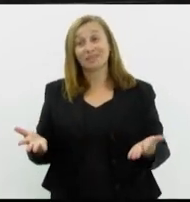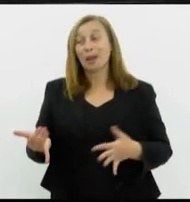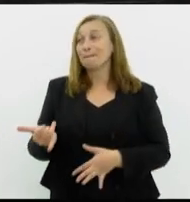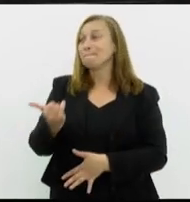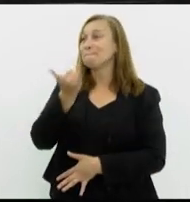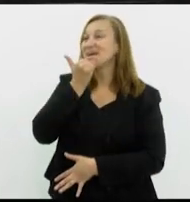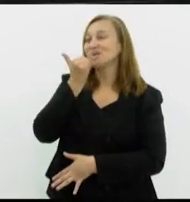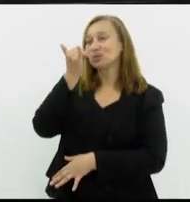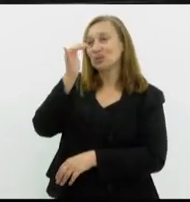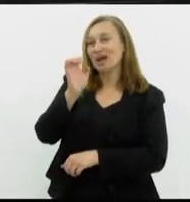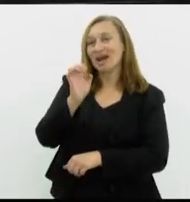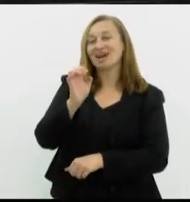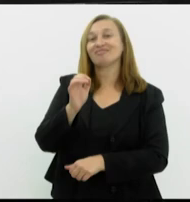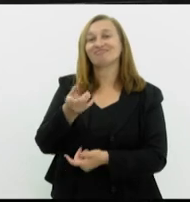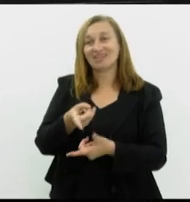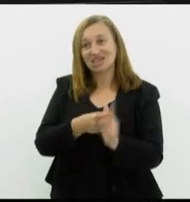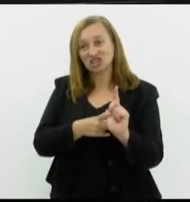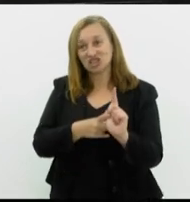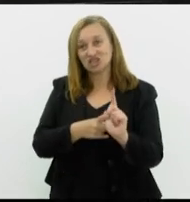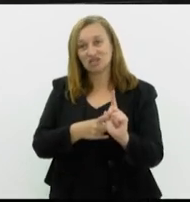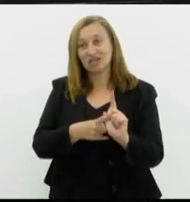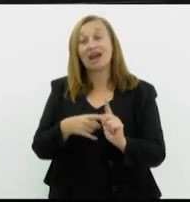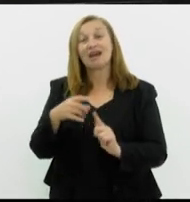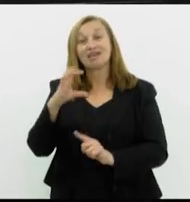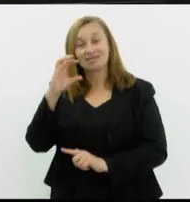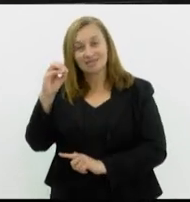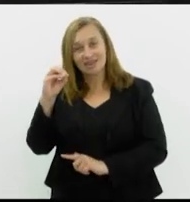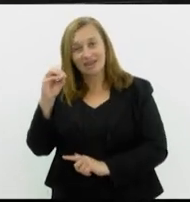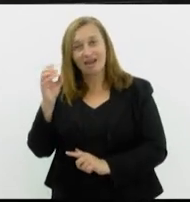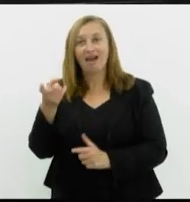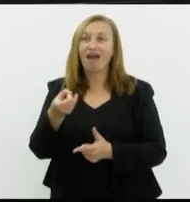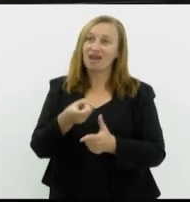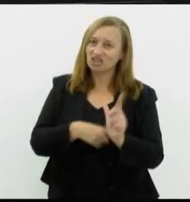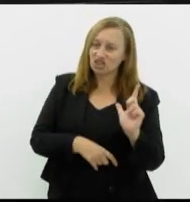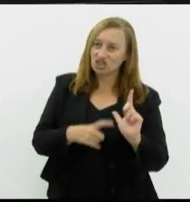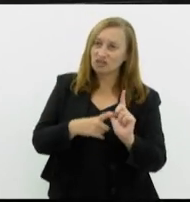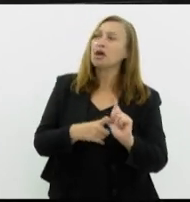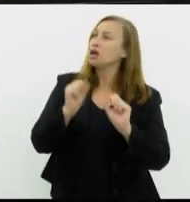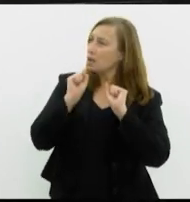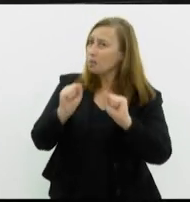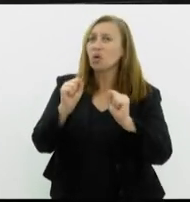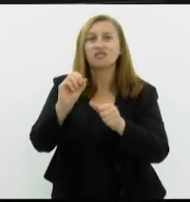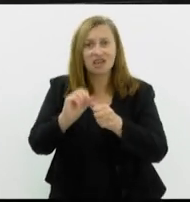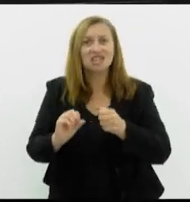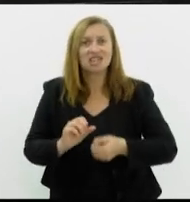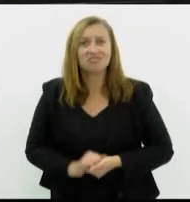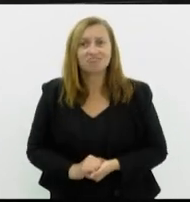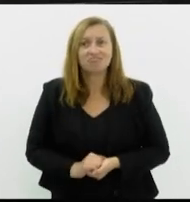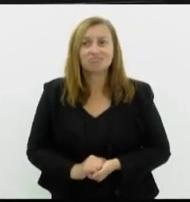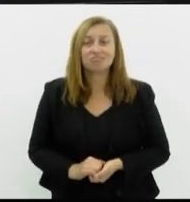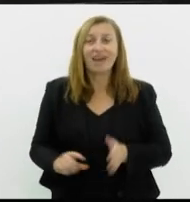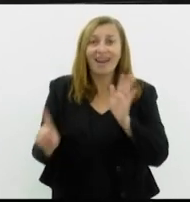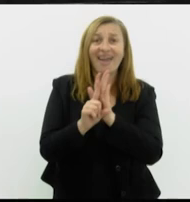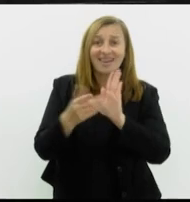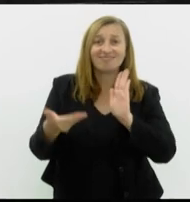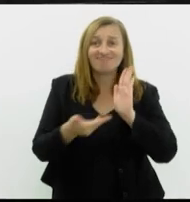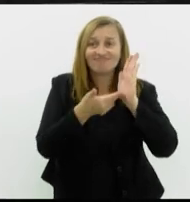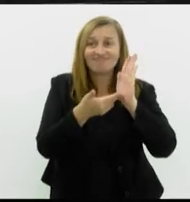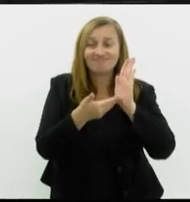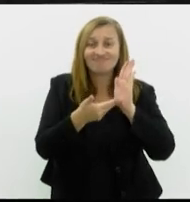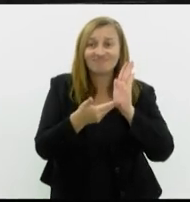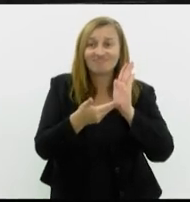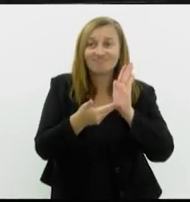perdoar essa dívida, zerar essa dívida, e pode fazê-lo por lei, como